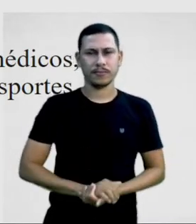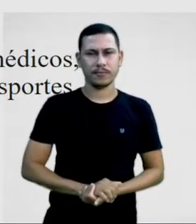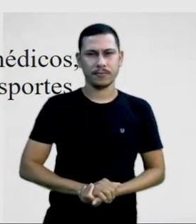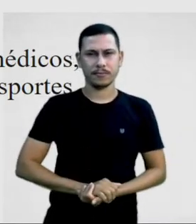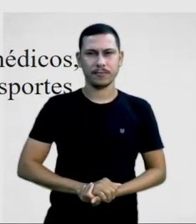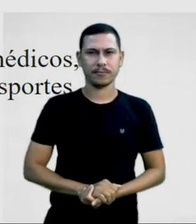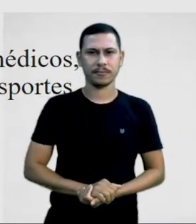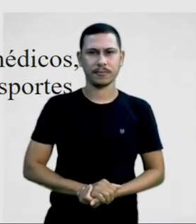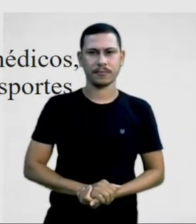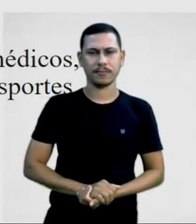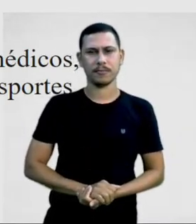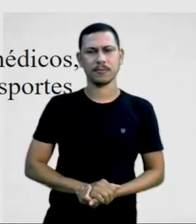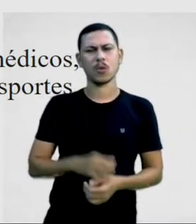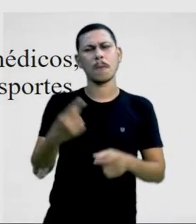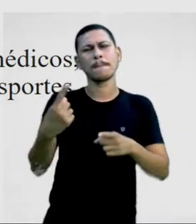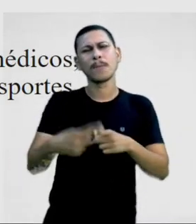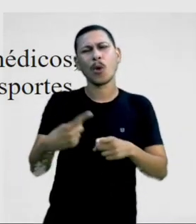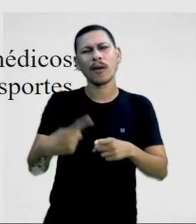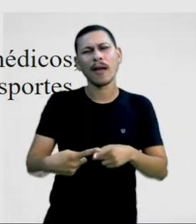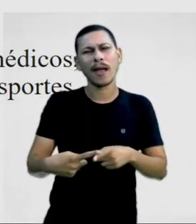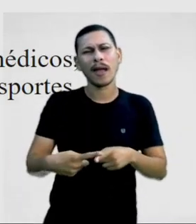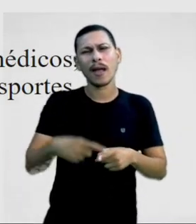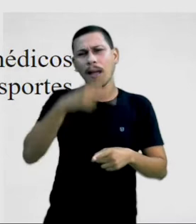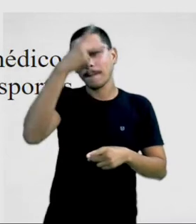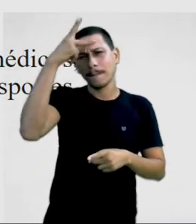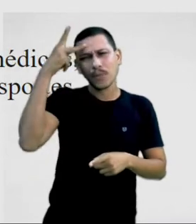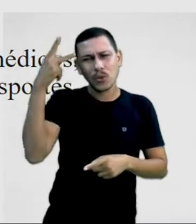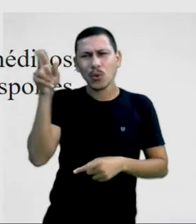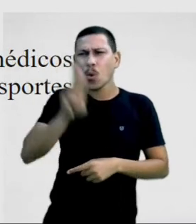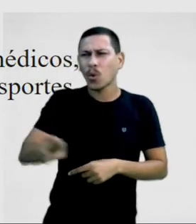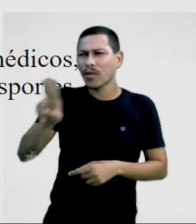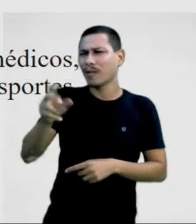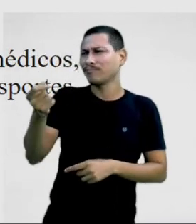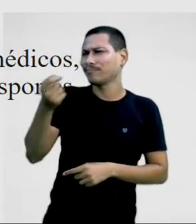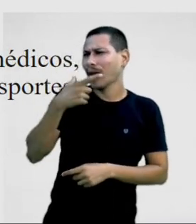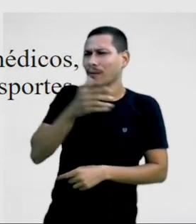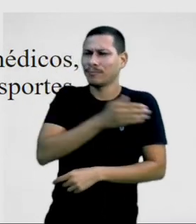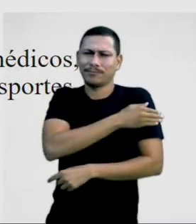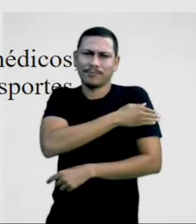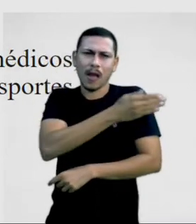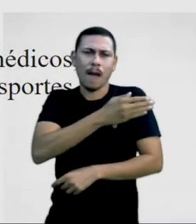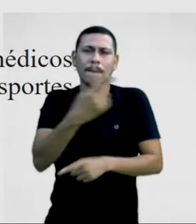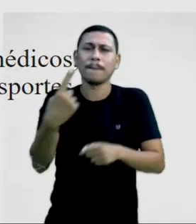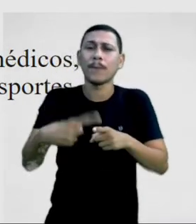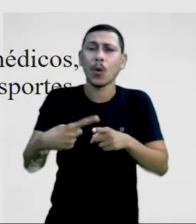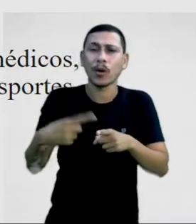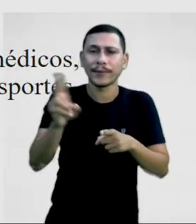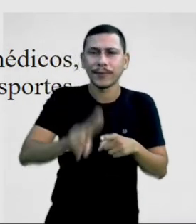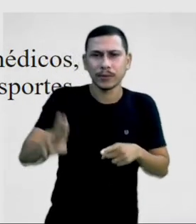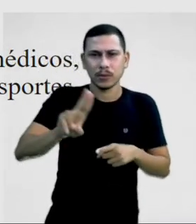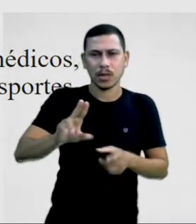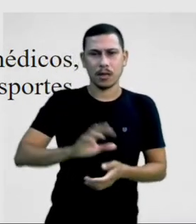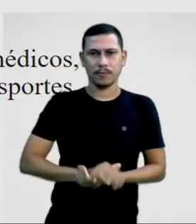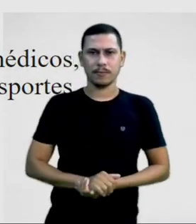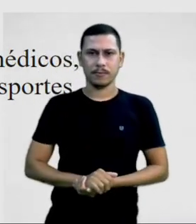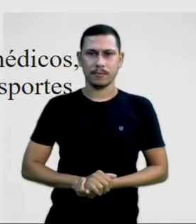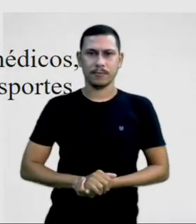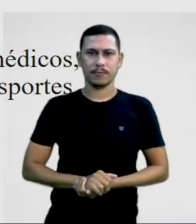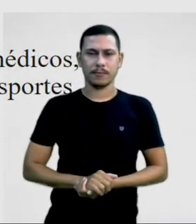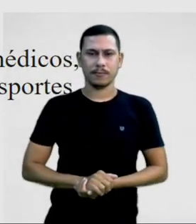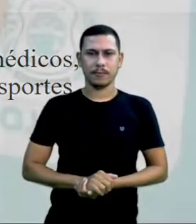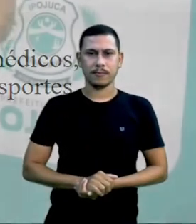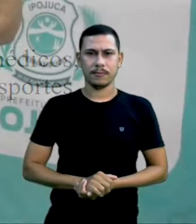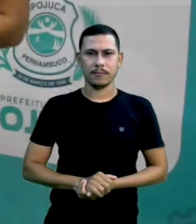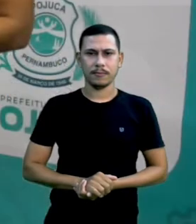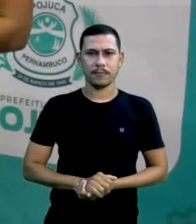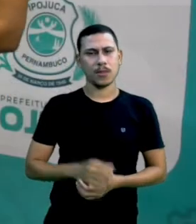que, então, a utilização de esteroides e anabolizantes? Justamente para